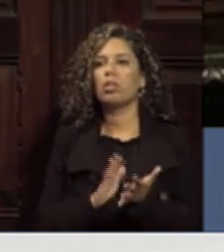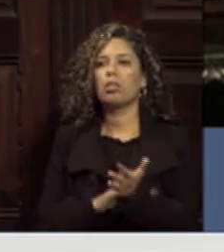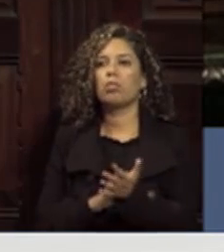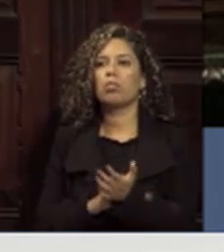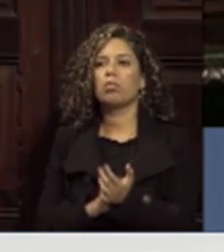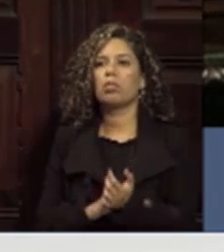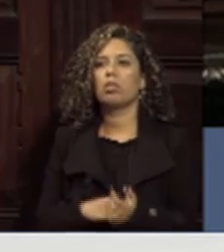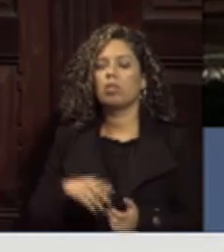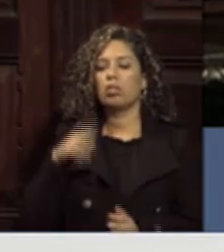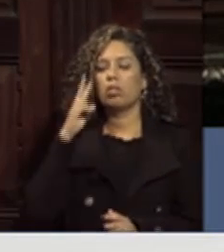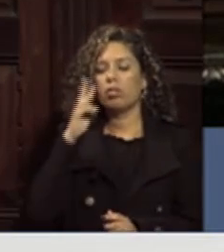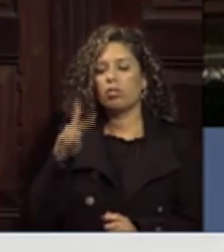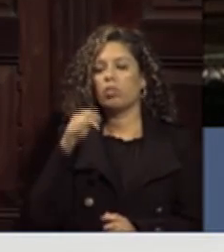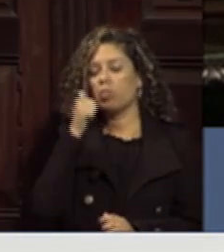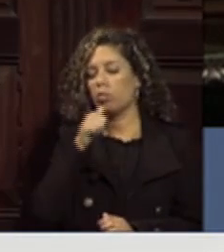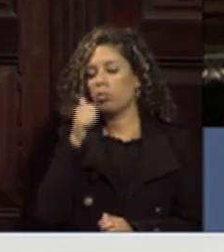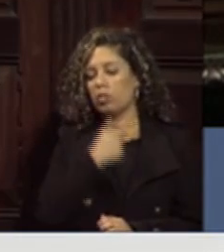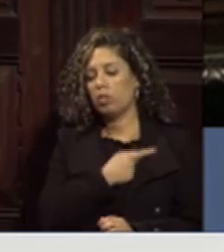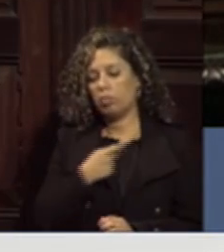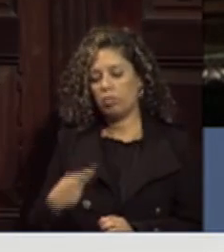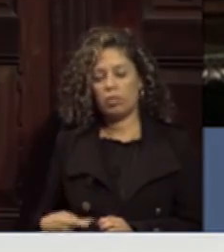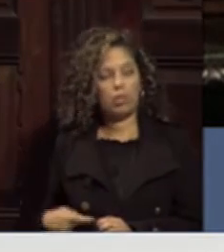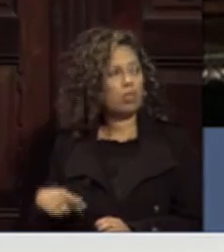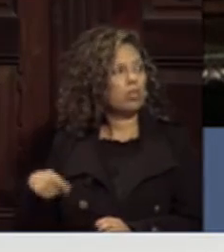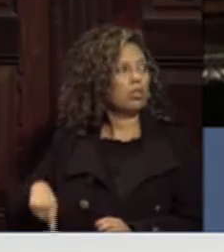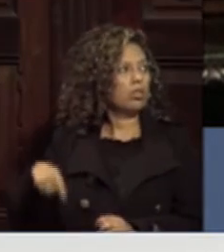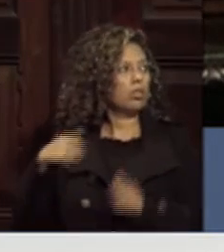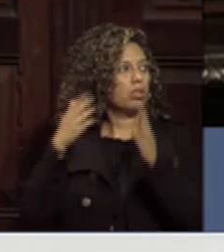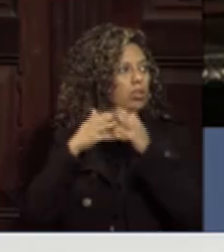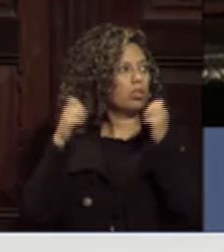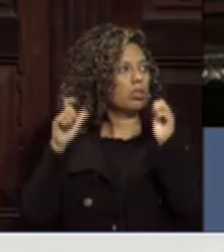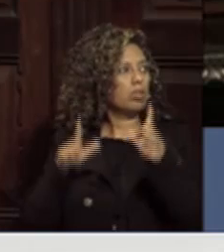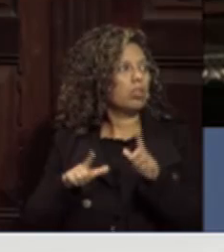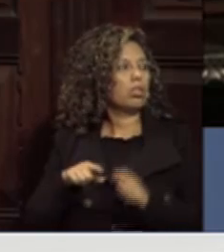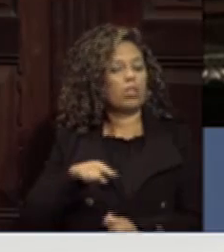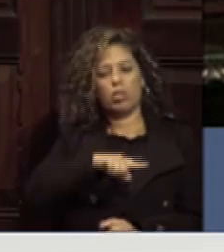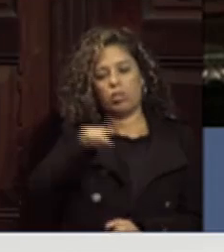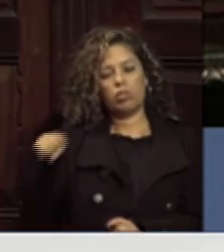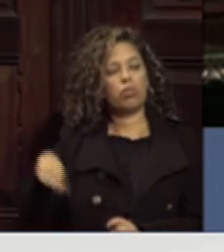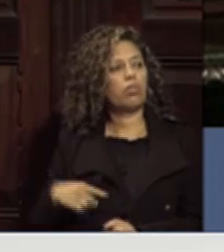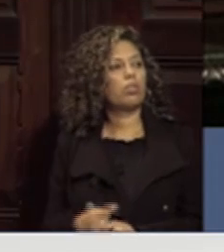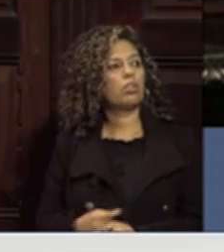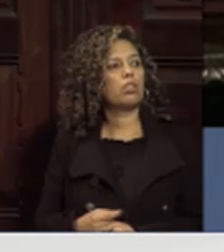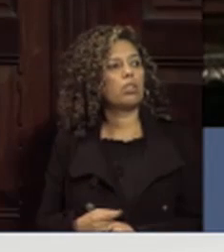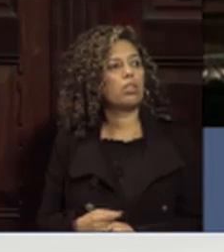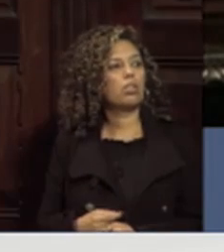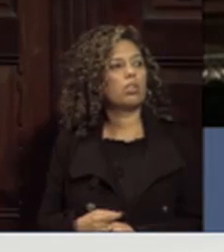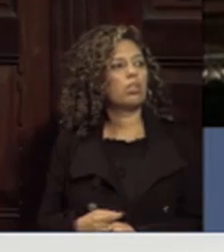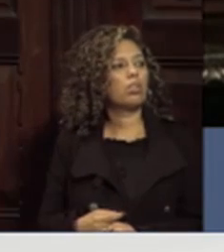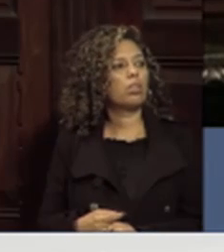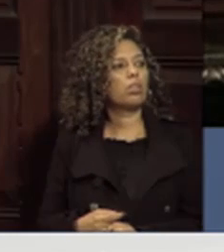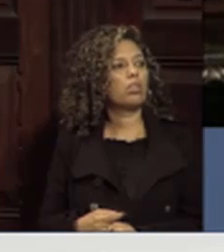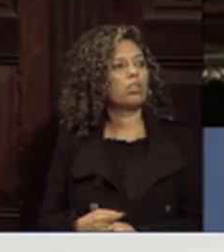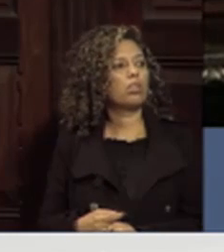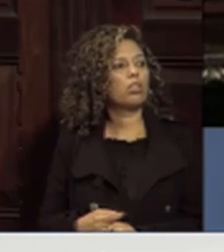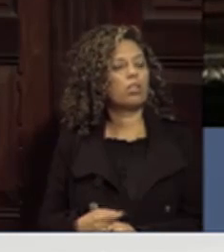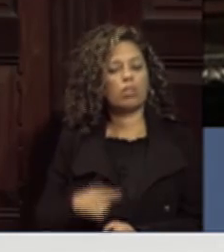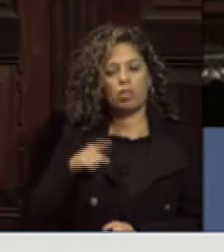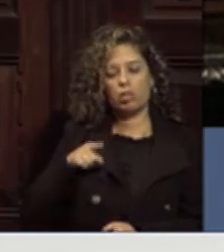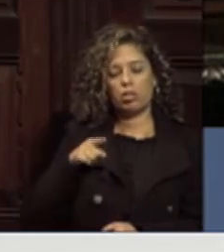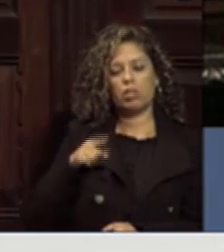vê-la presidindo essa casa, a Vossa Excelência, ainda ainda é reservado muitas